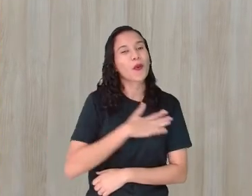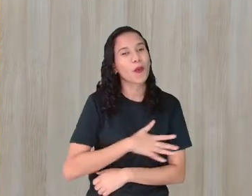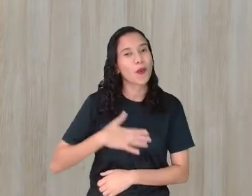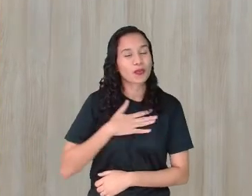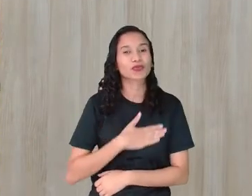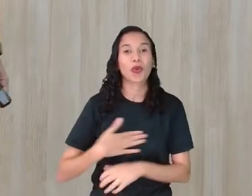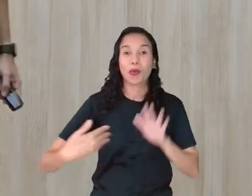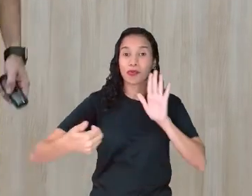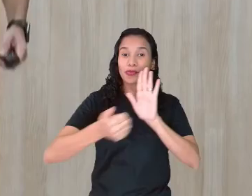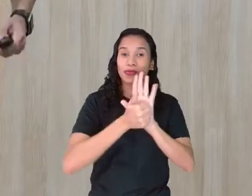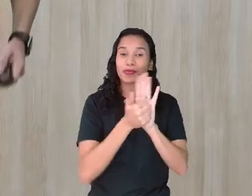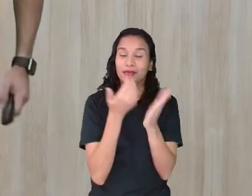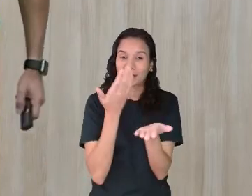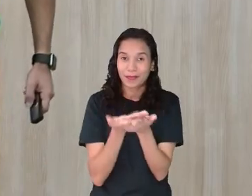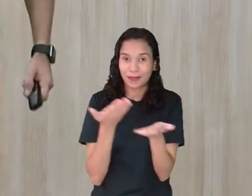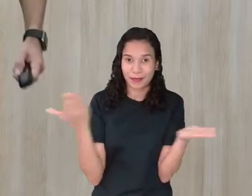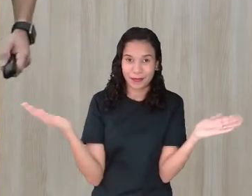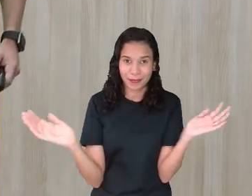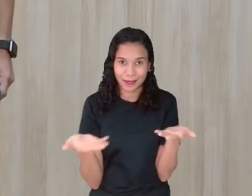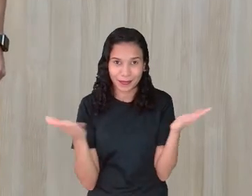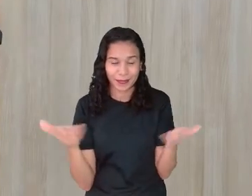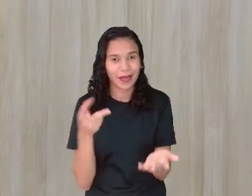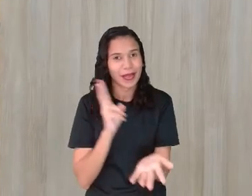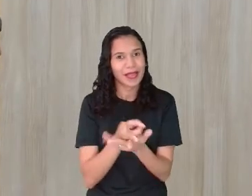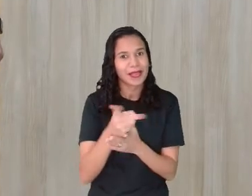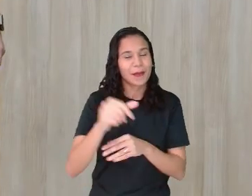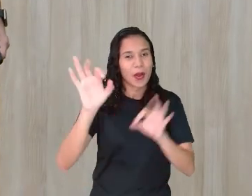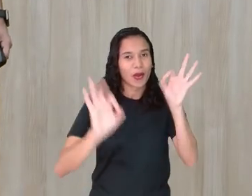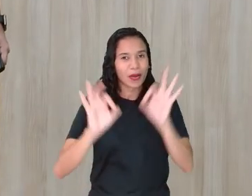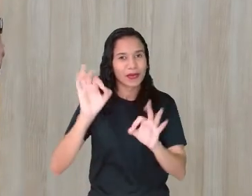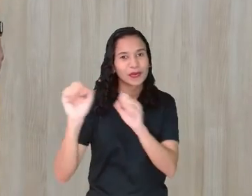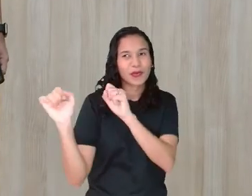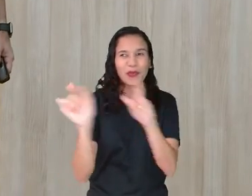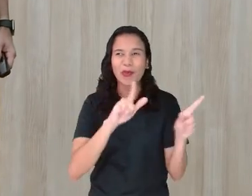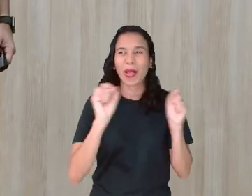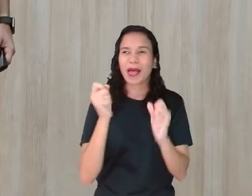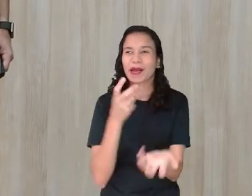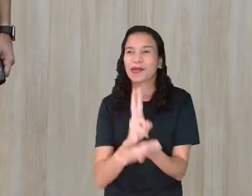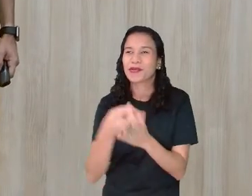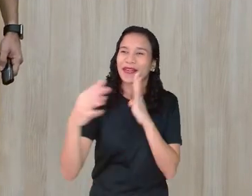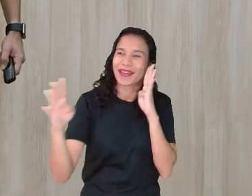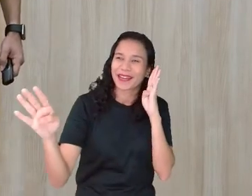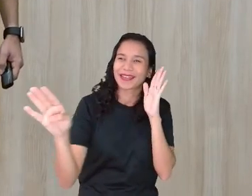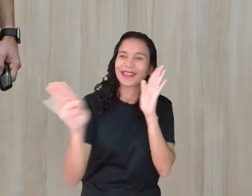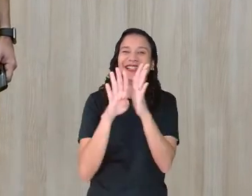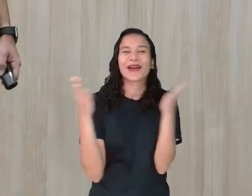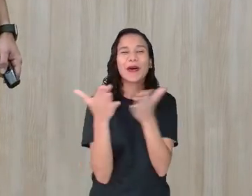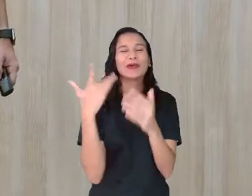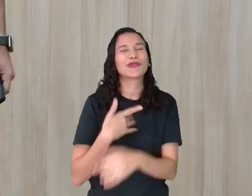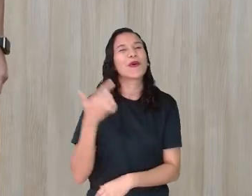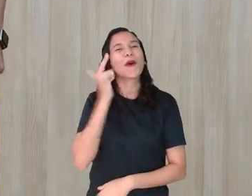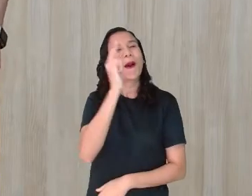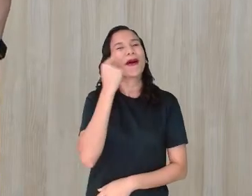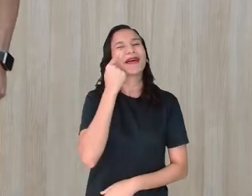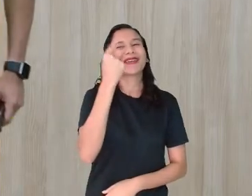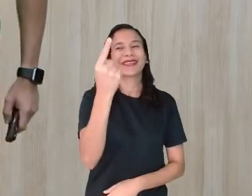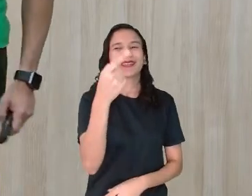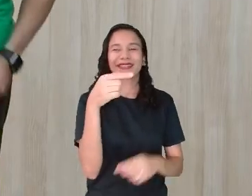e curtido essa aula. Eu sempre preparo esse slide e nunca chega nele. Tu acredita, Ricardinho? Hoje eu botei,